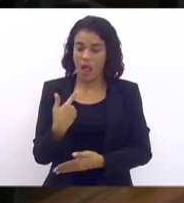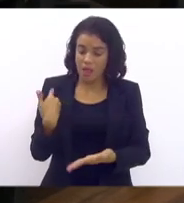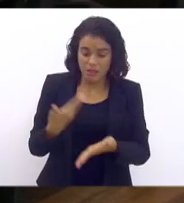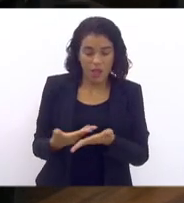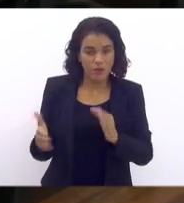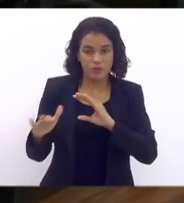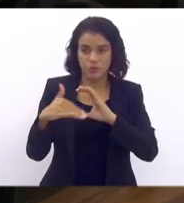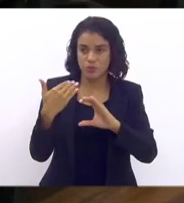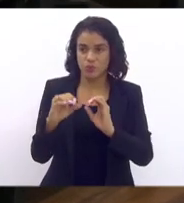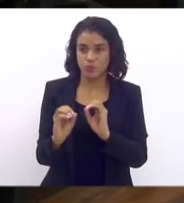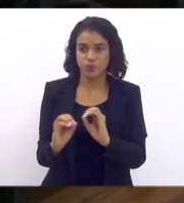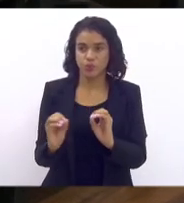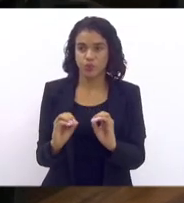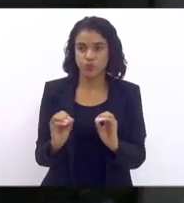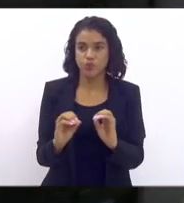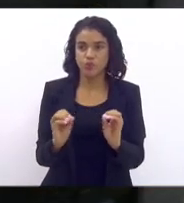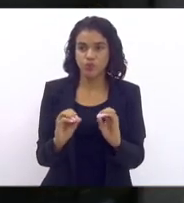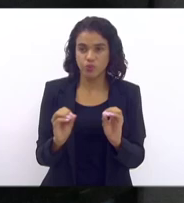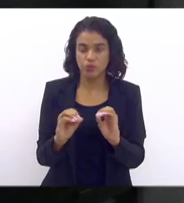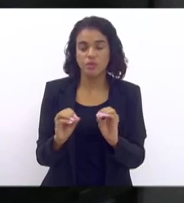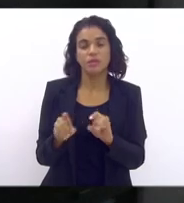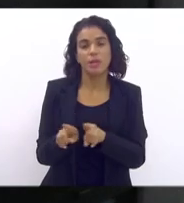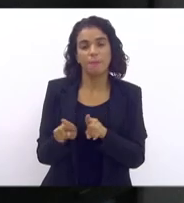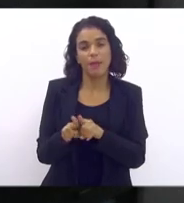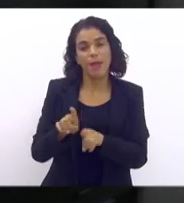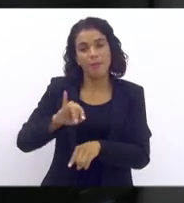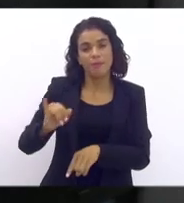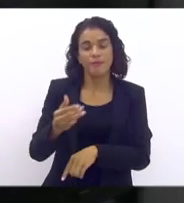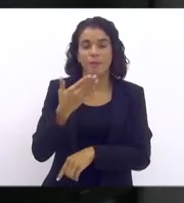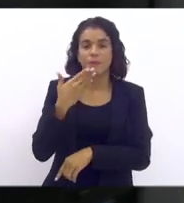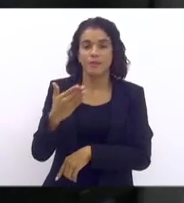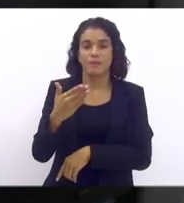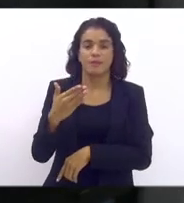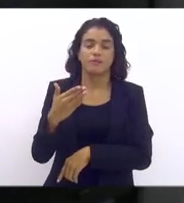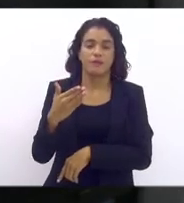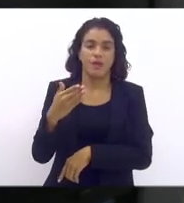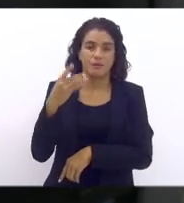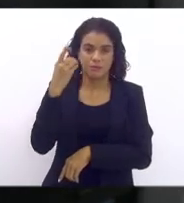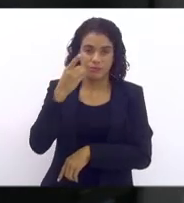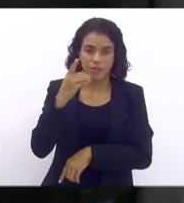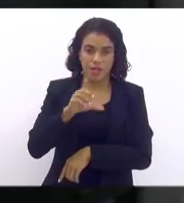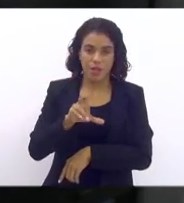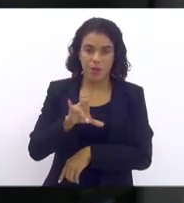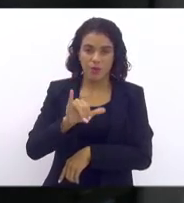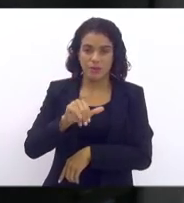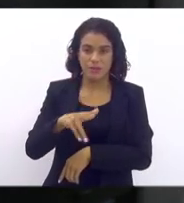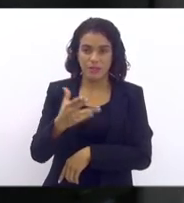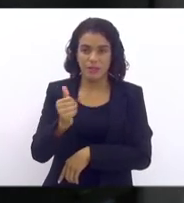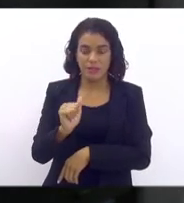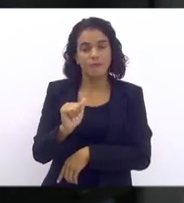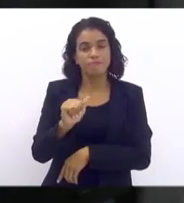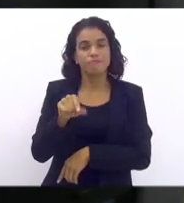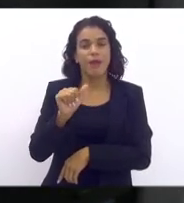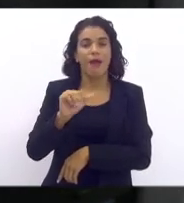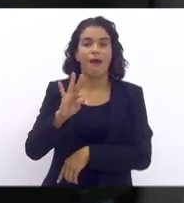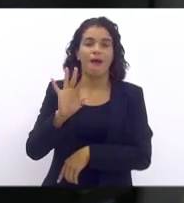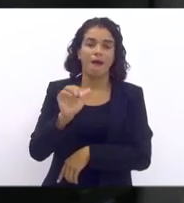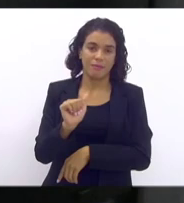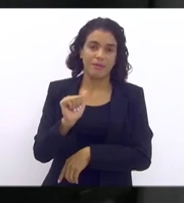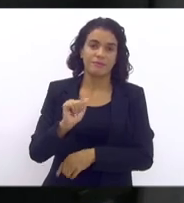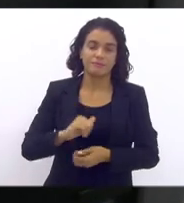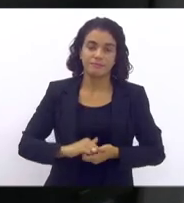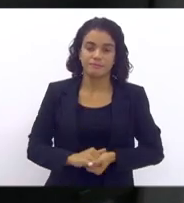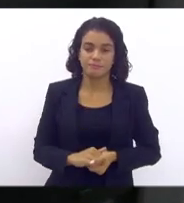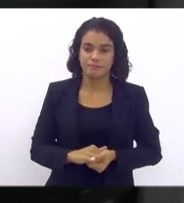isso é importantíssimo é reforçado meu pedido da deputada Lucinha tá para essa comissão essas atas que foram realizadas as reuniões